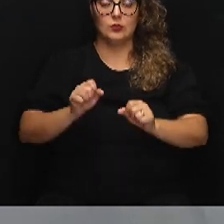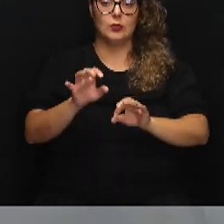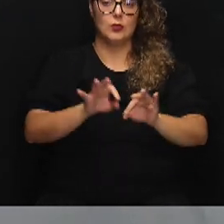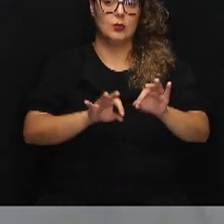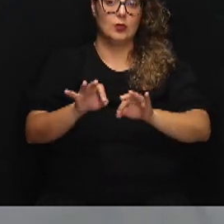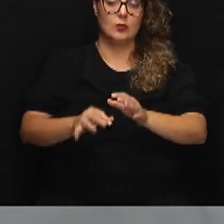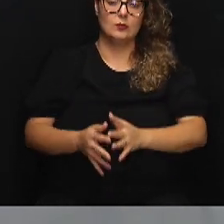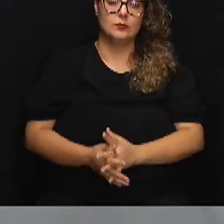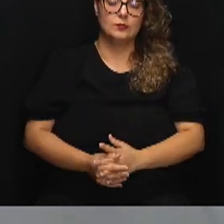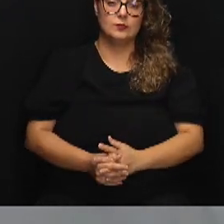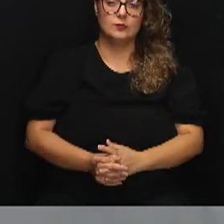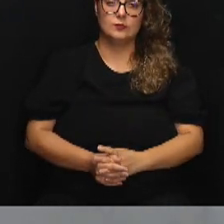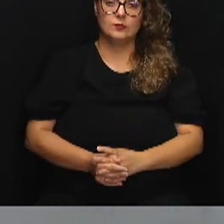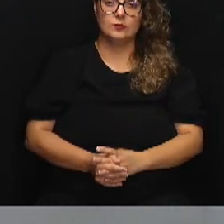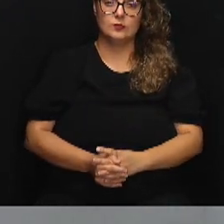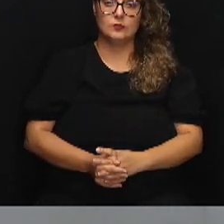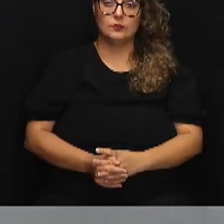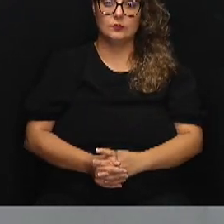organizar